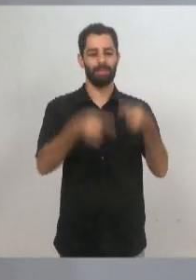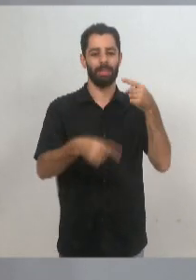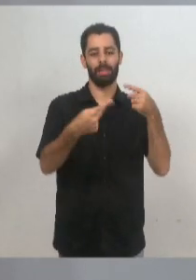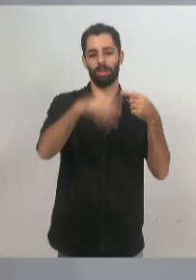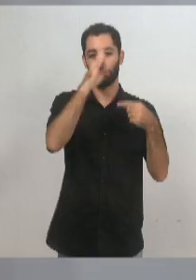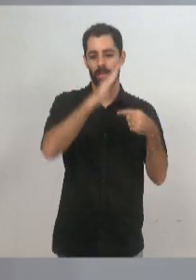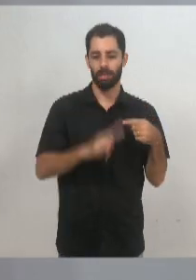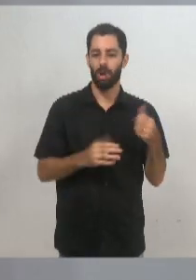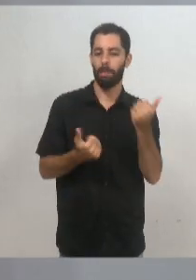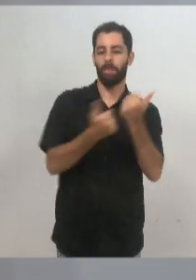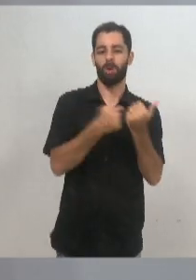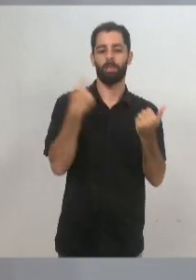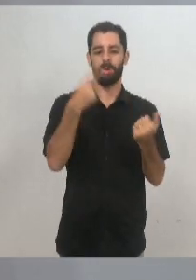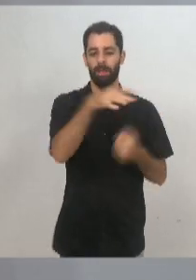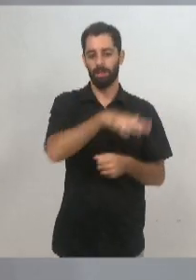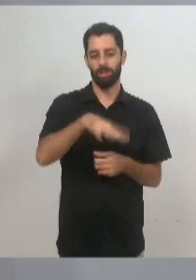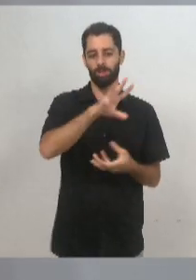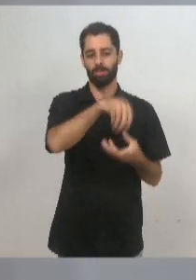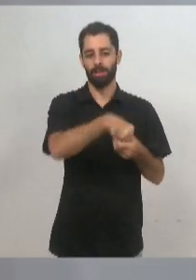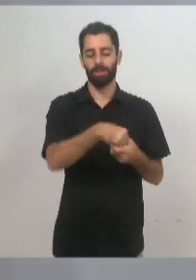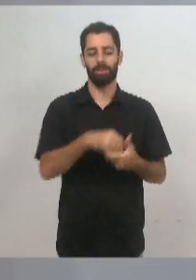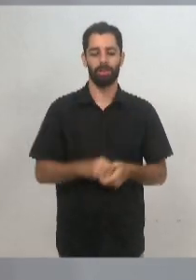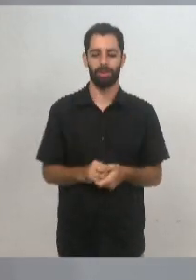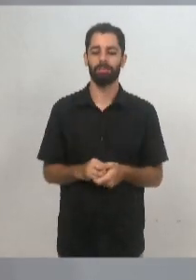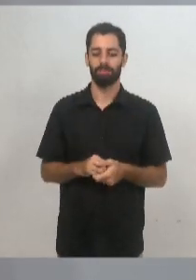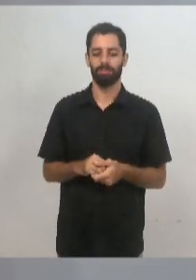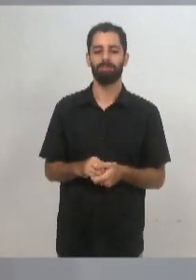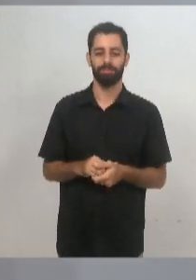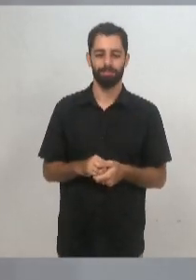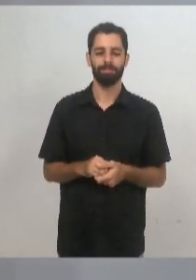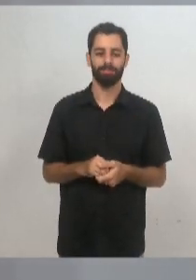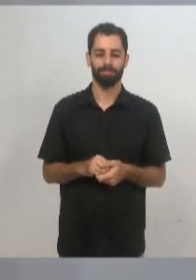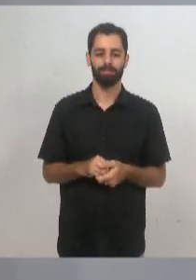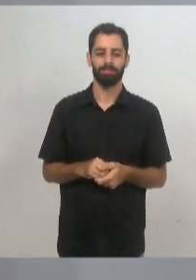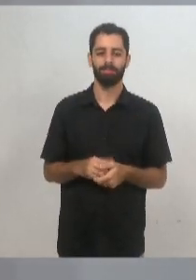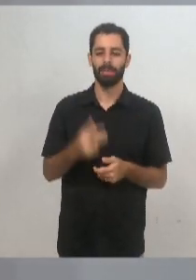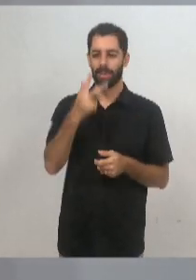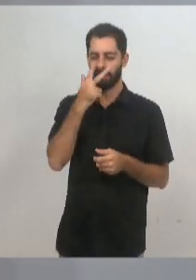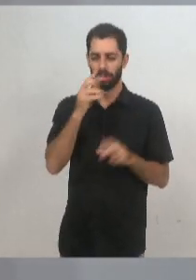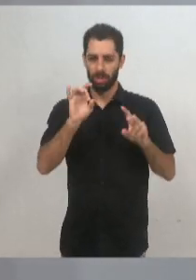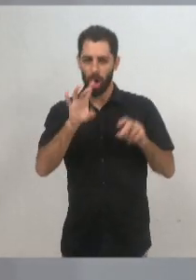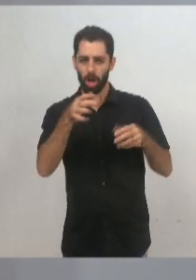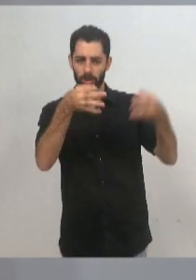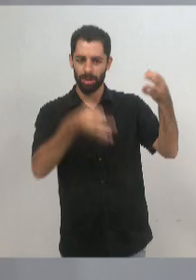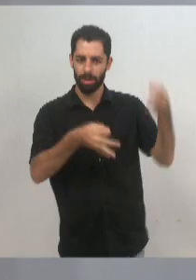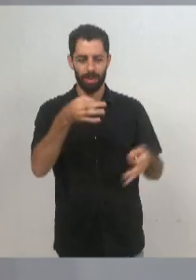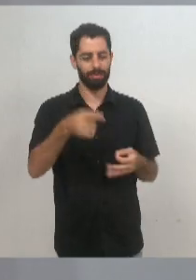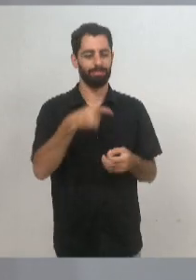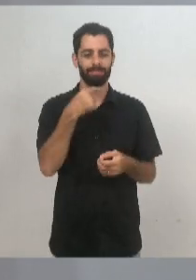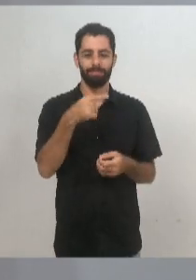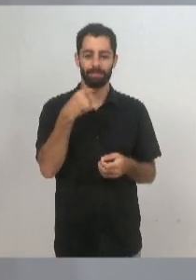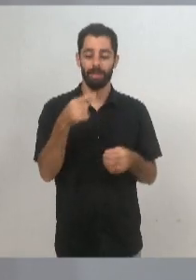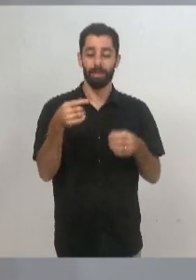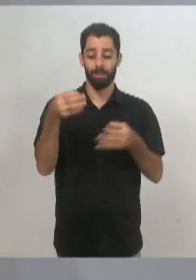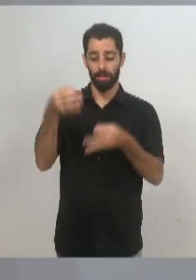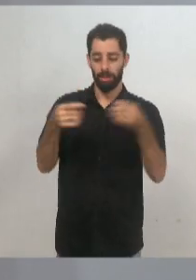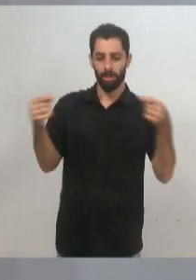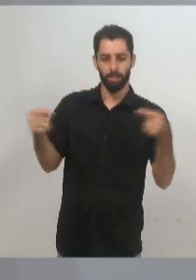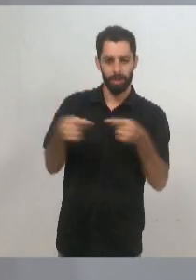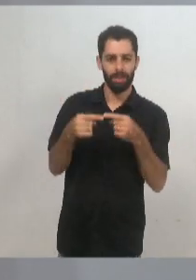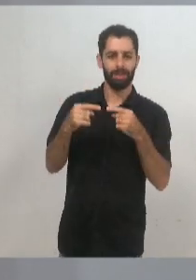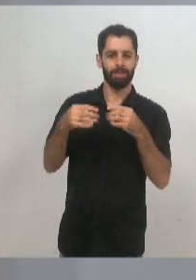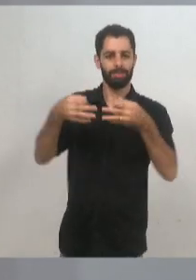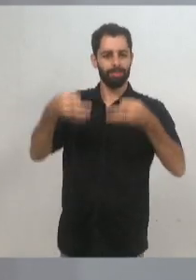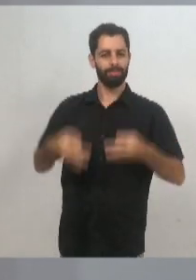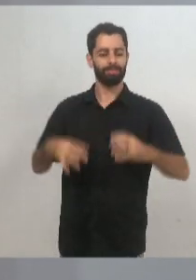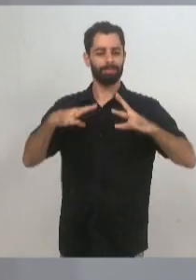puramente político, não devendo nem mesmo serem chamados de julgamento, pois julgamento é sinônimo de justiça.